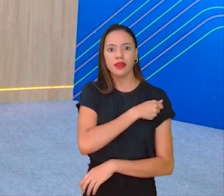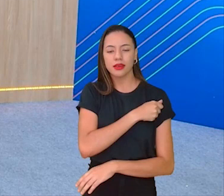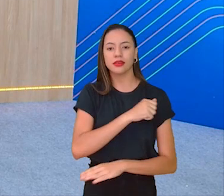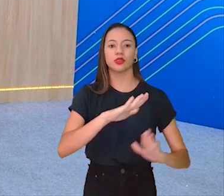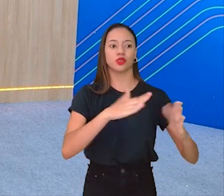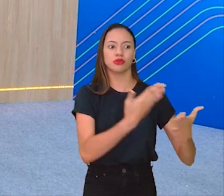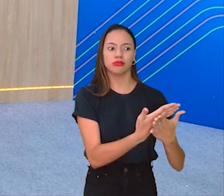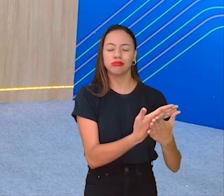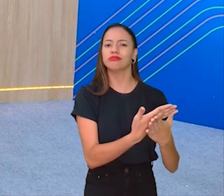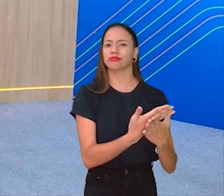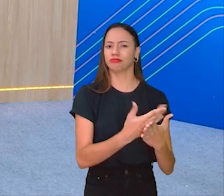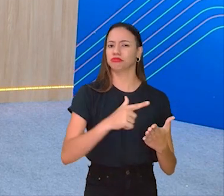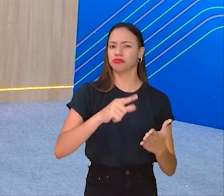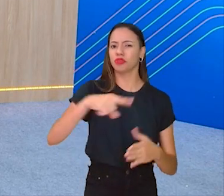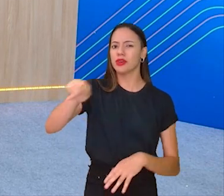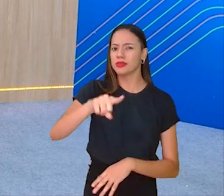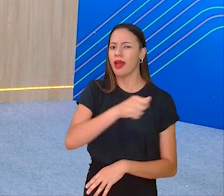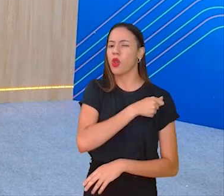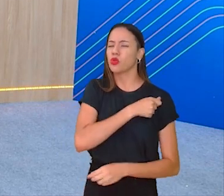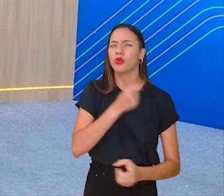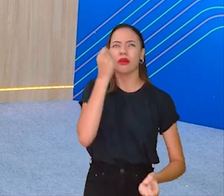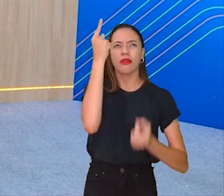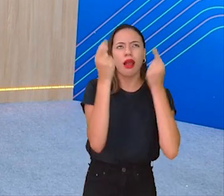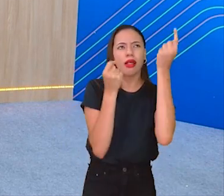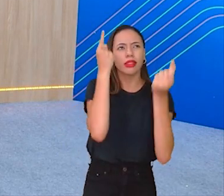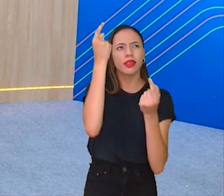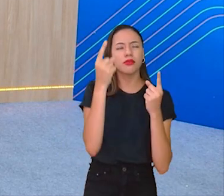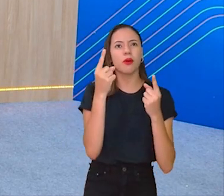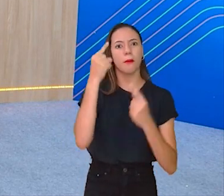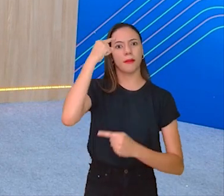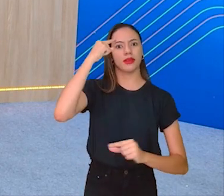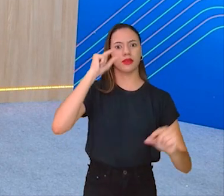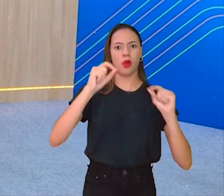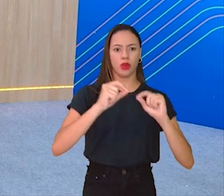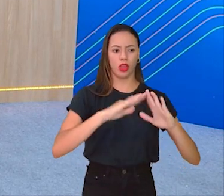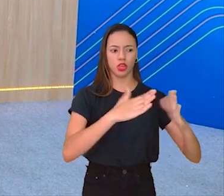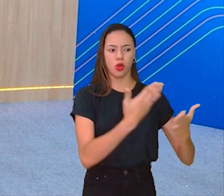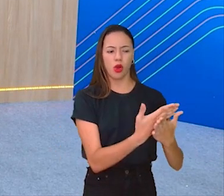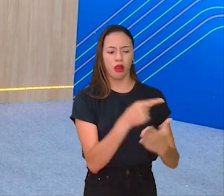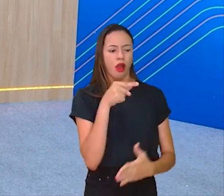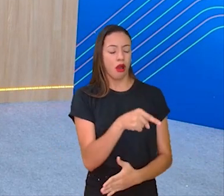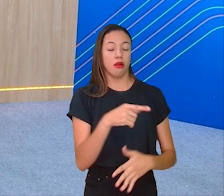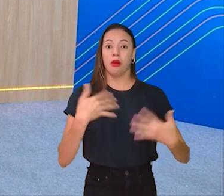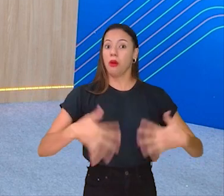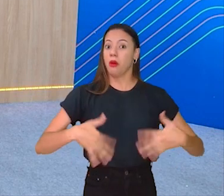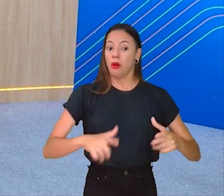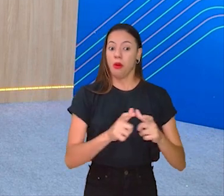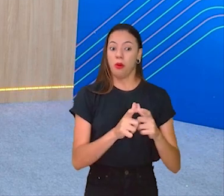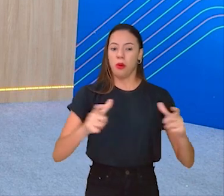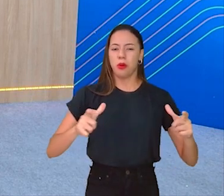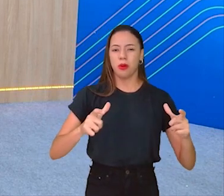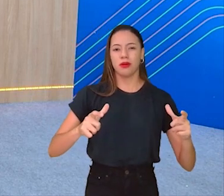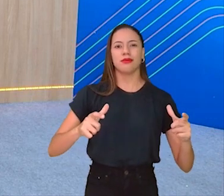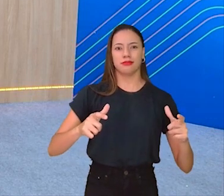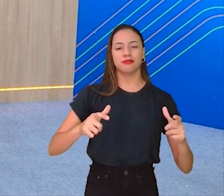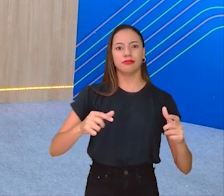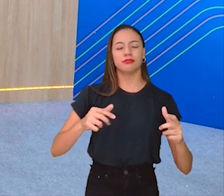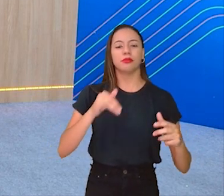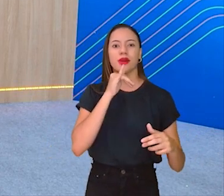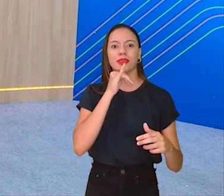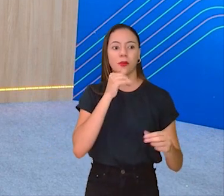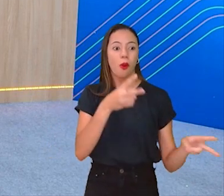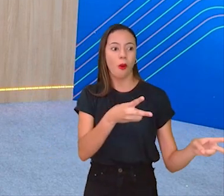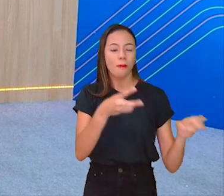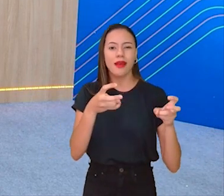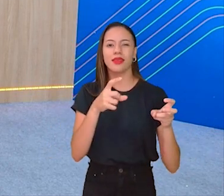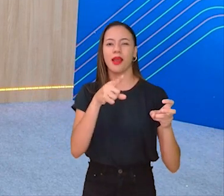vocês. O quanto de a gente pensar nessa nossa rede, o quanto que ela cresceu Basta ver as feiras de conhecimento. São tudo